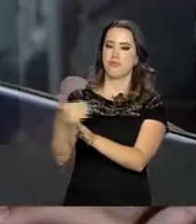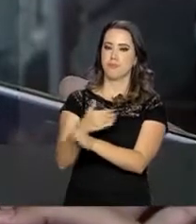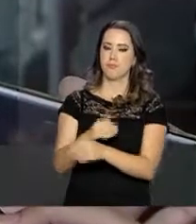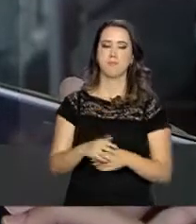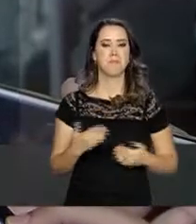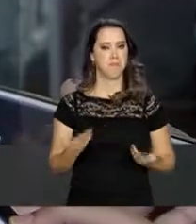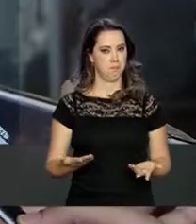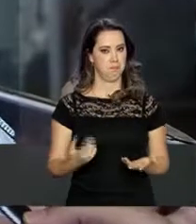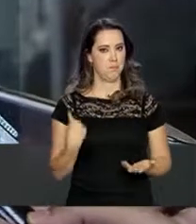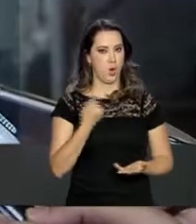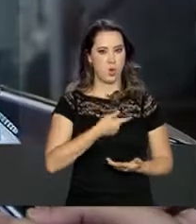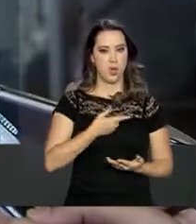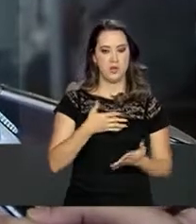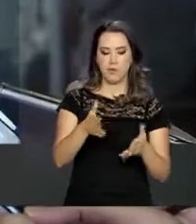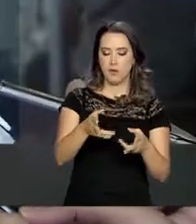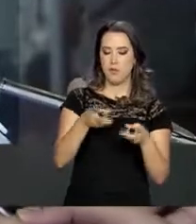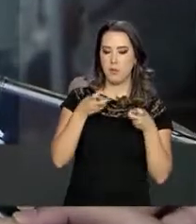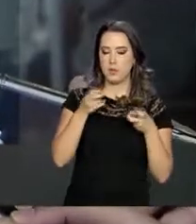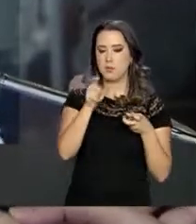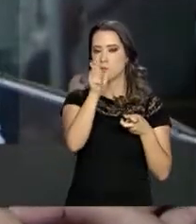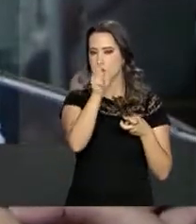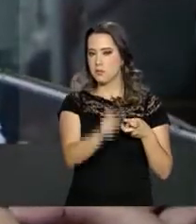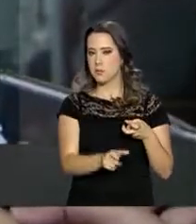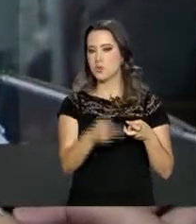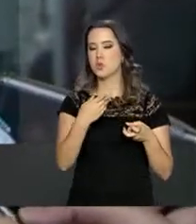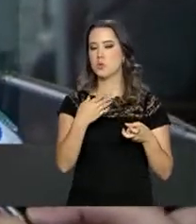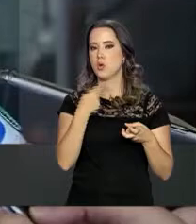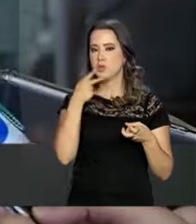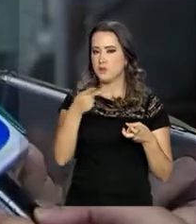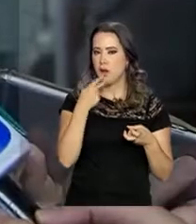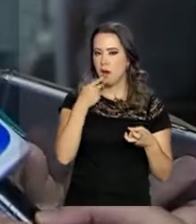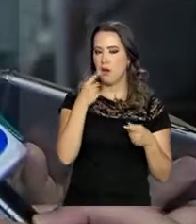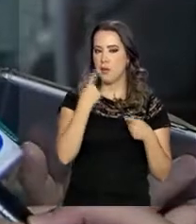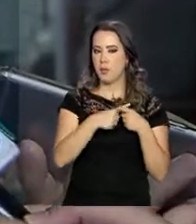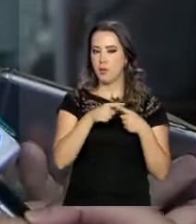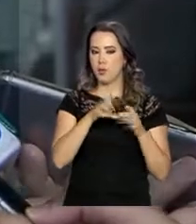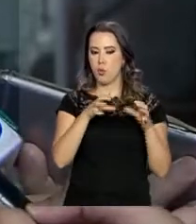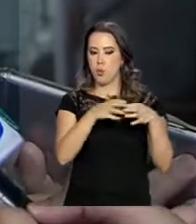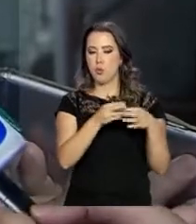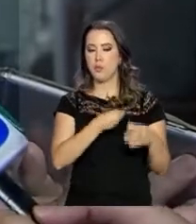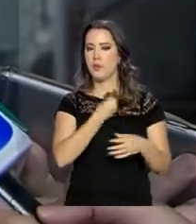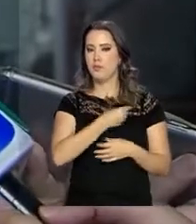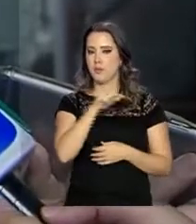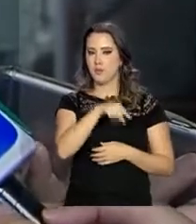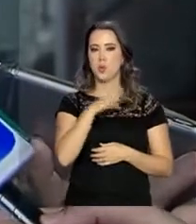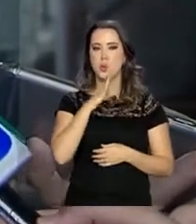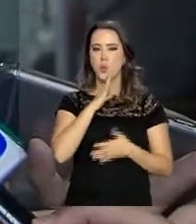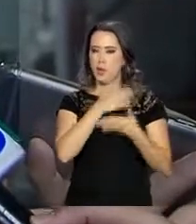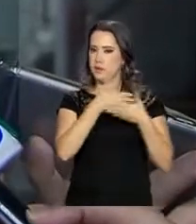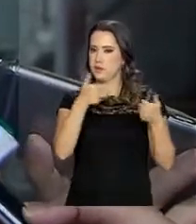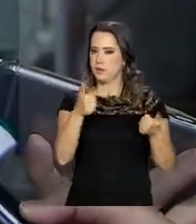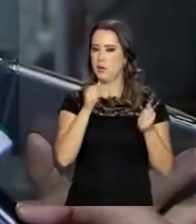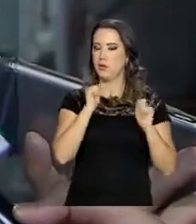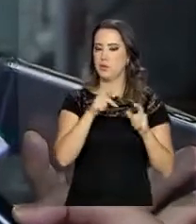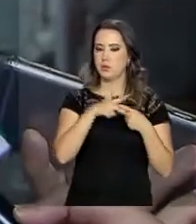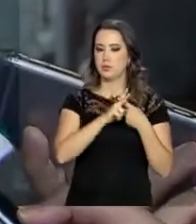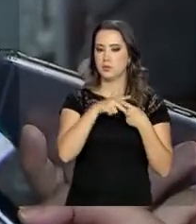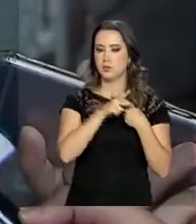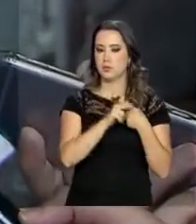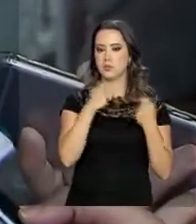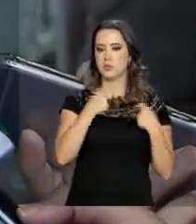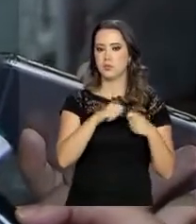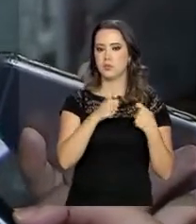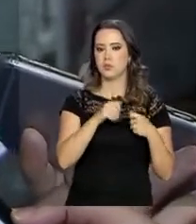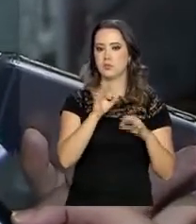os técnicos daqui. Os roraimenses conhecem Roraima como ninguém. E eles podem nos ajudar a poder aperfeiçoar essas ações que